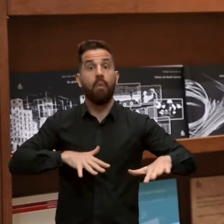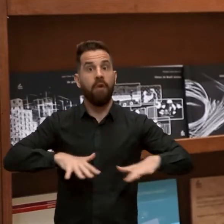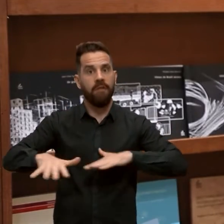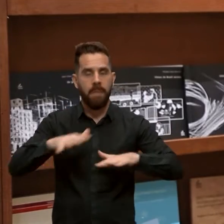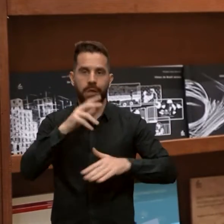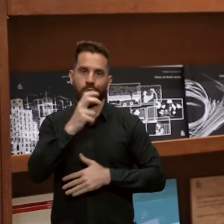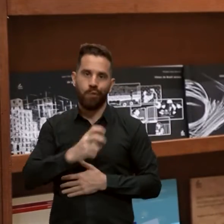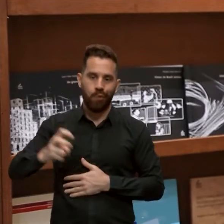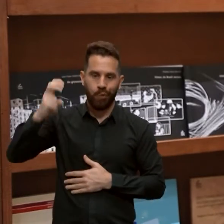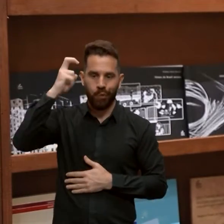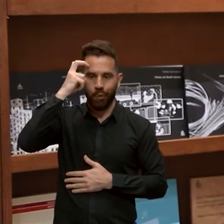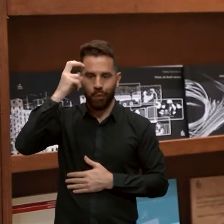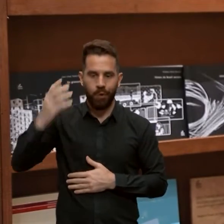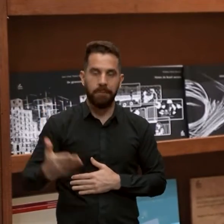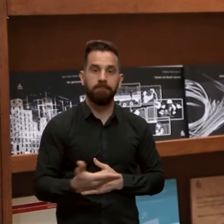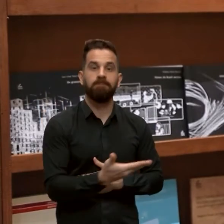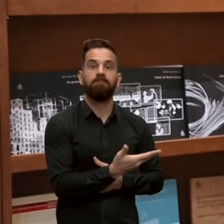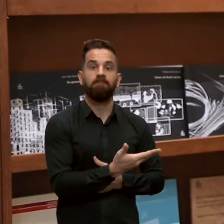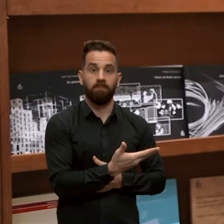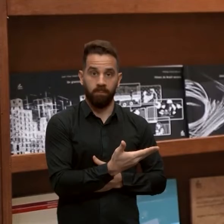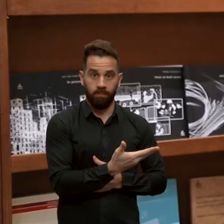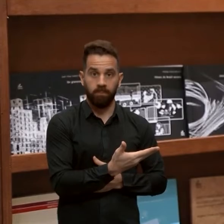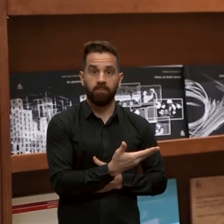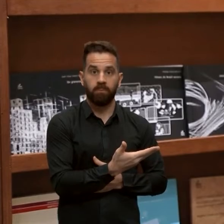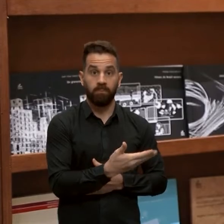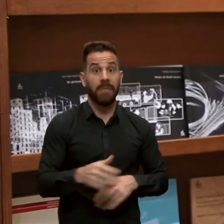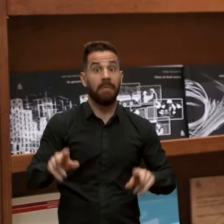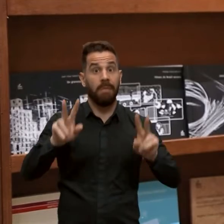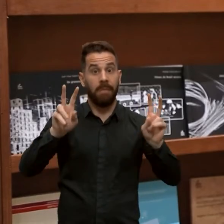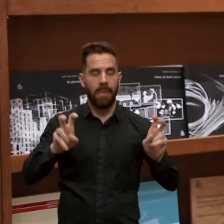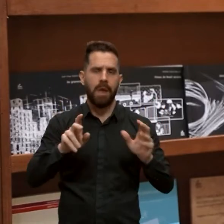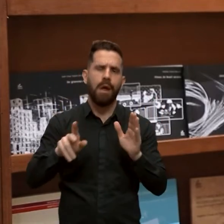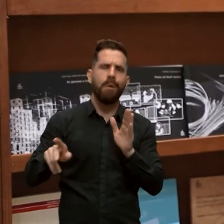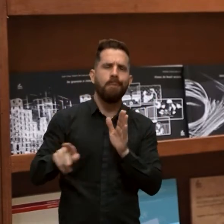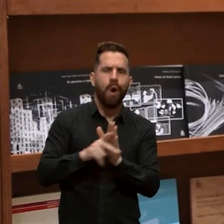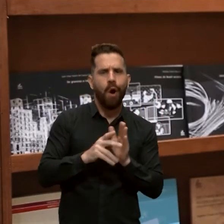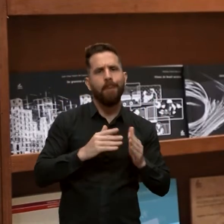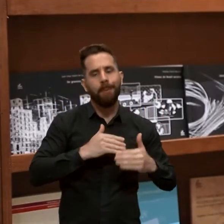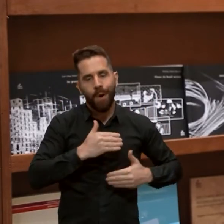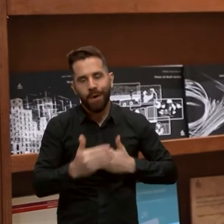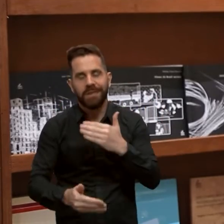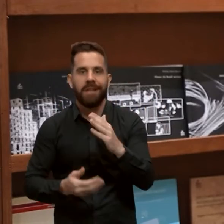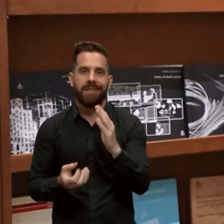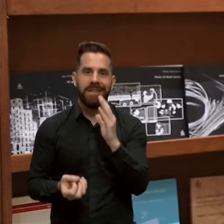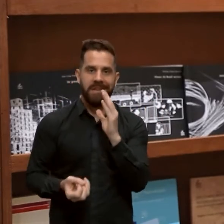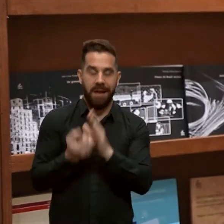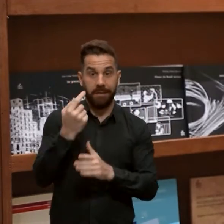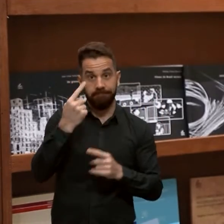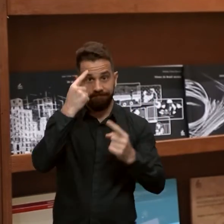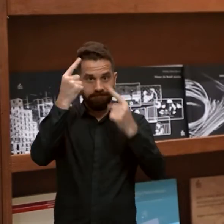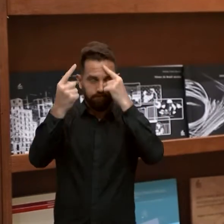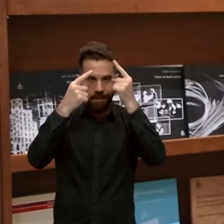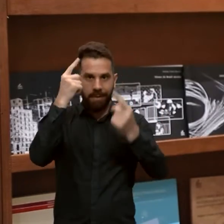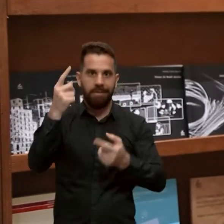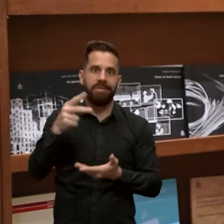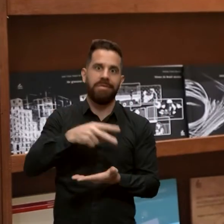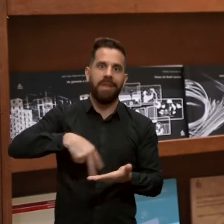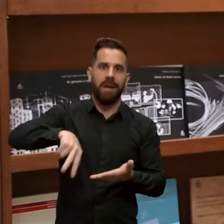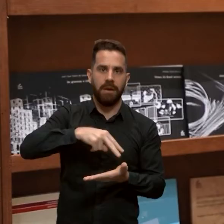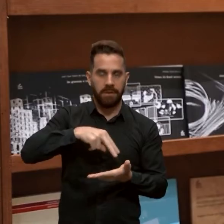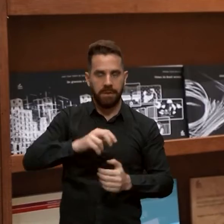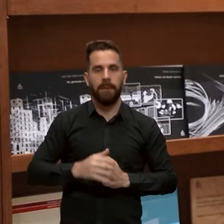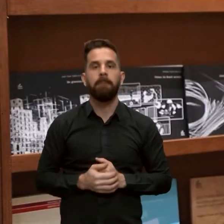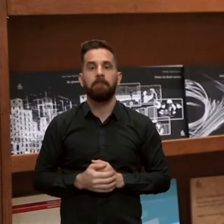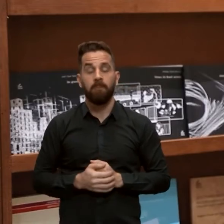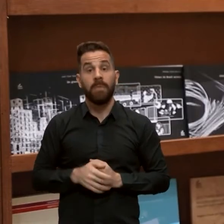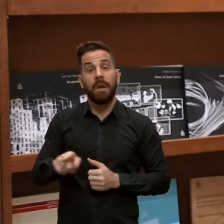limiar e encruzilhadas. Processo de criação na dança, de Renata de Lima Silva. Articulando pesquisa